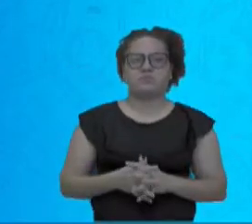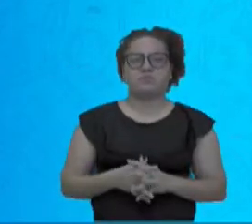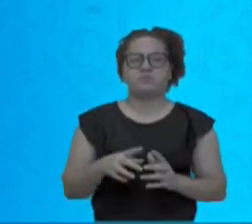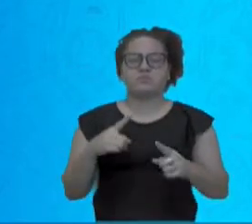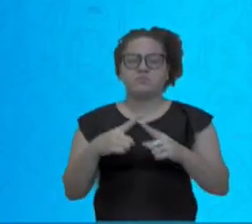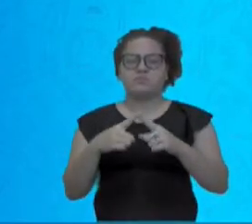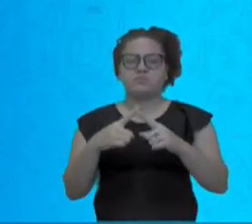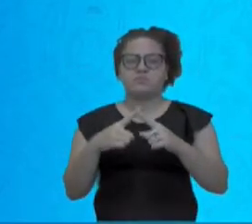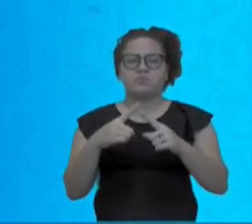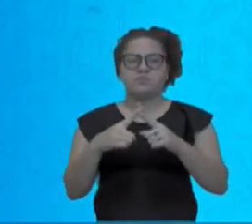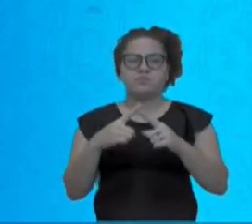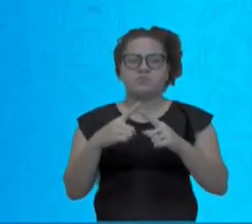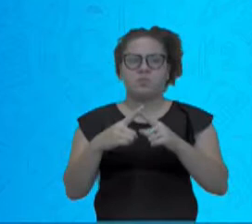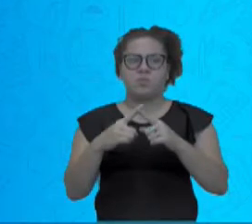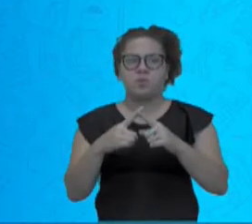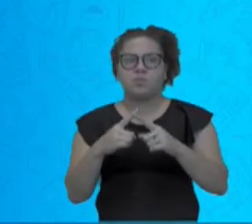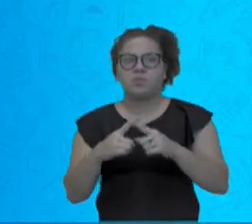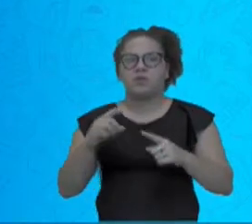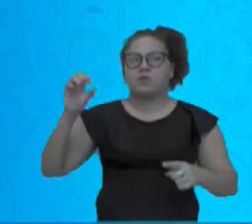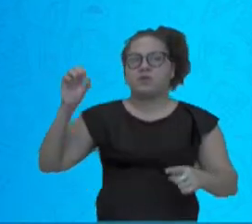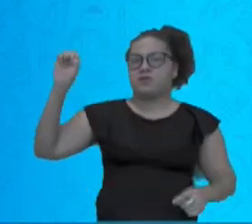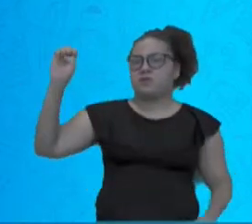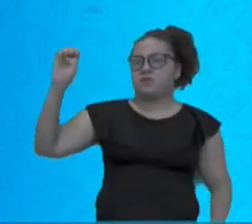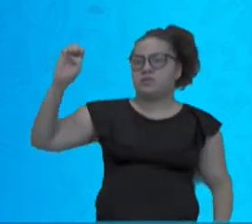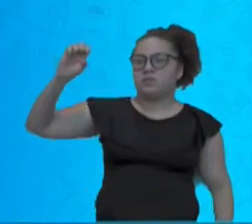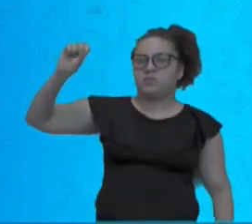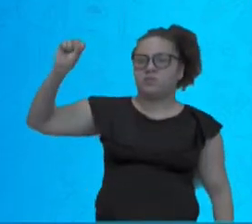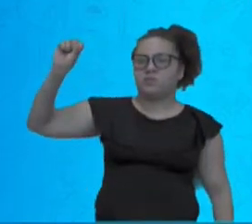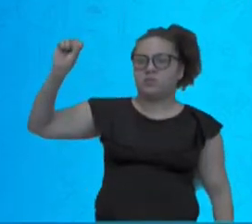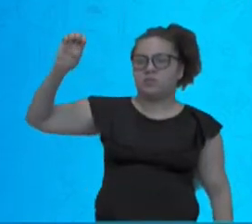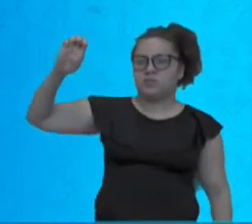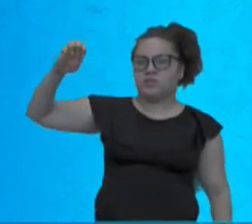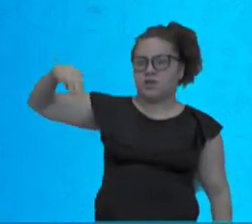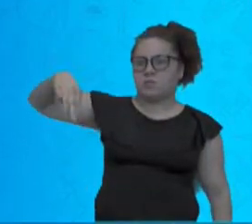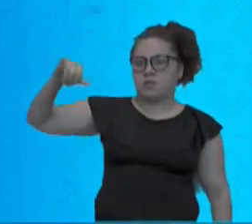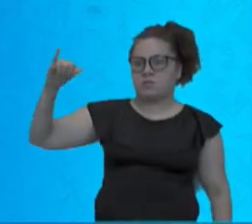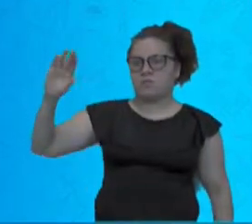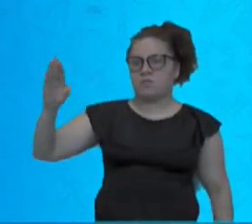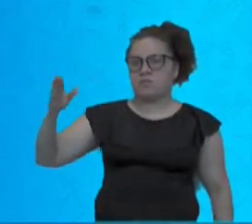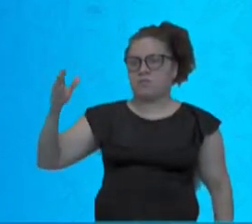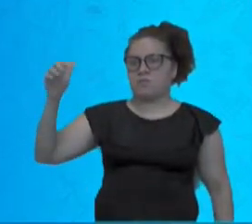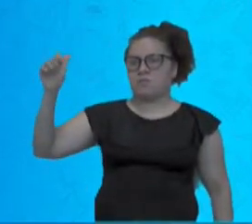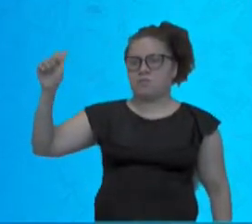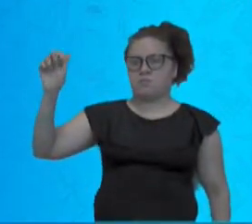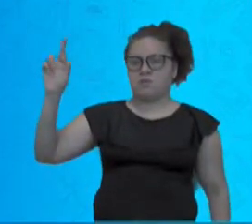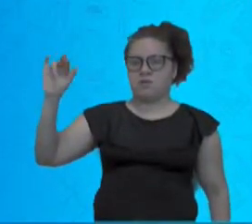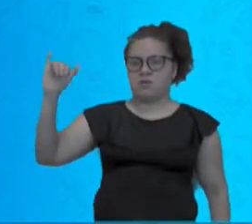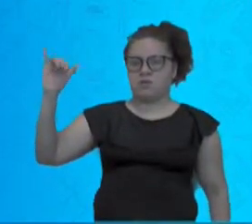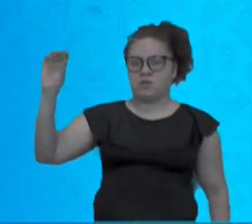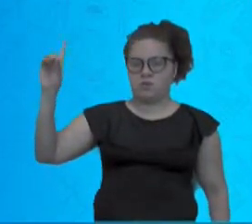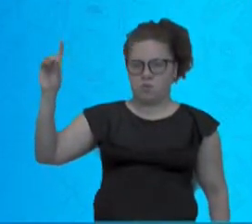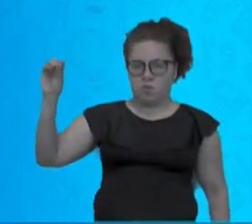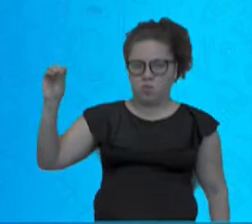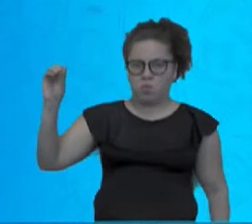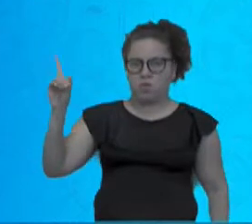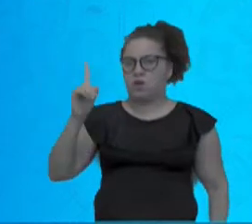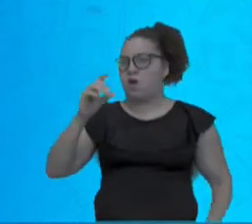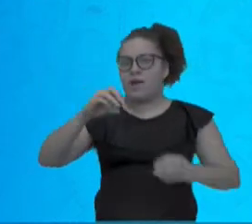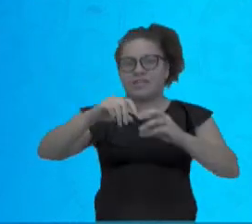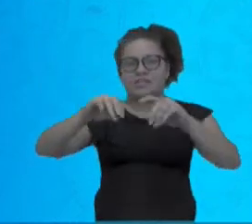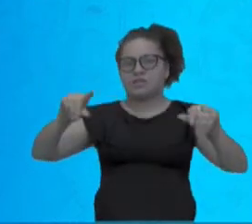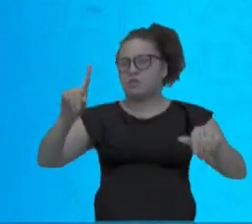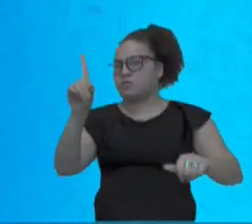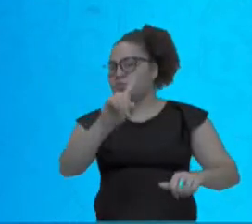que semiárido, quase seco? Não é deserto. Tem cactos também, mas não é deserto.